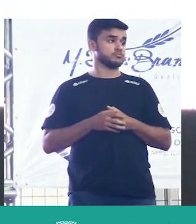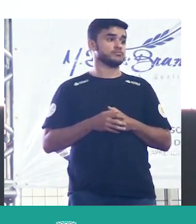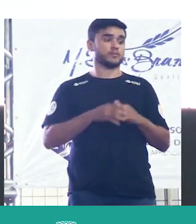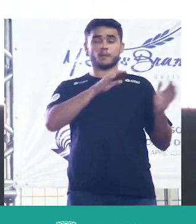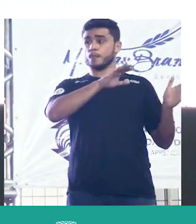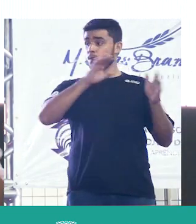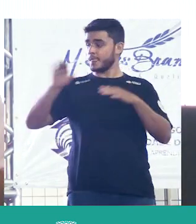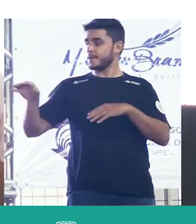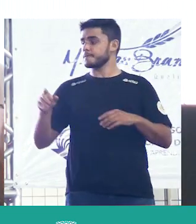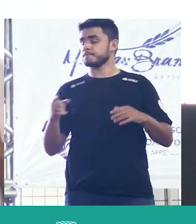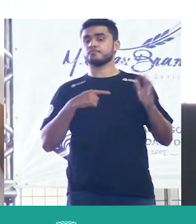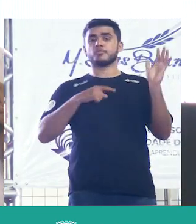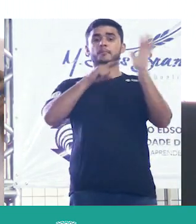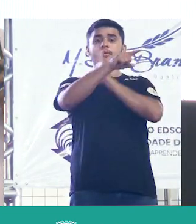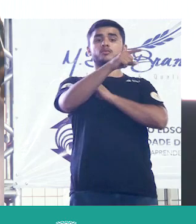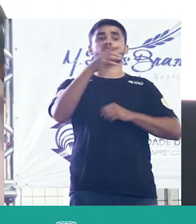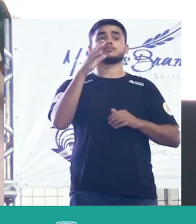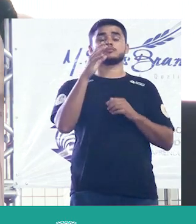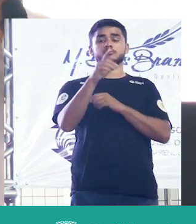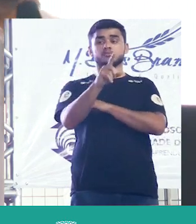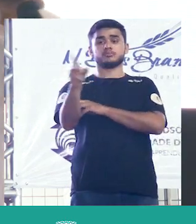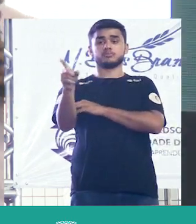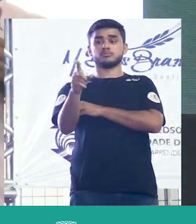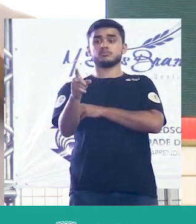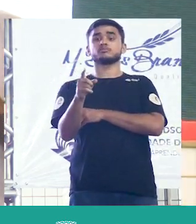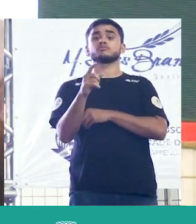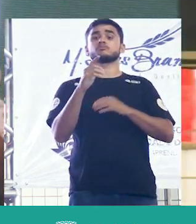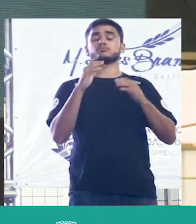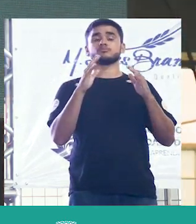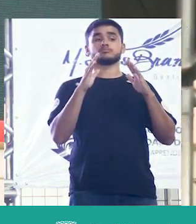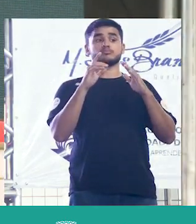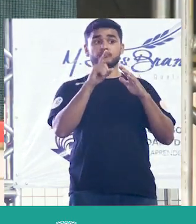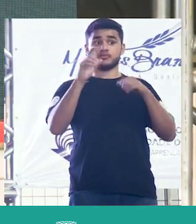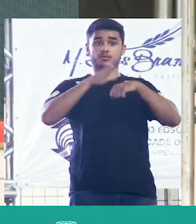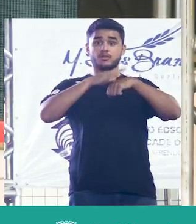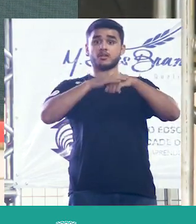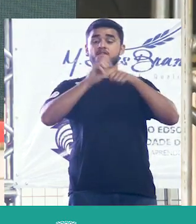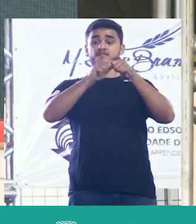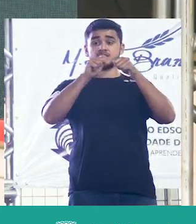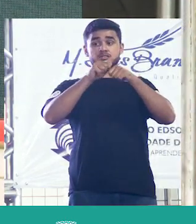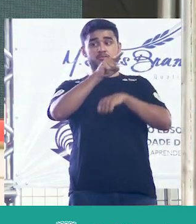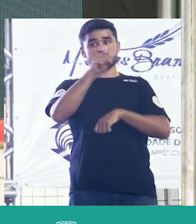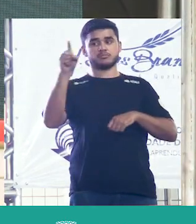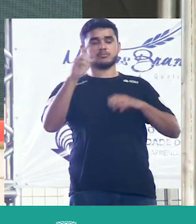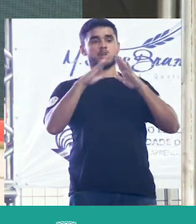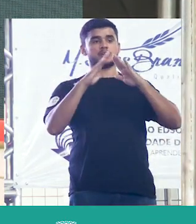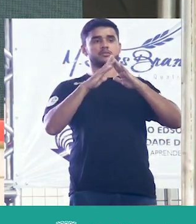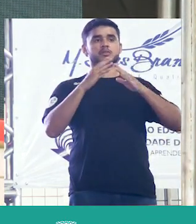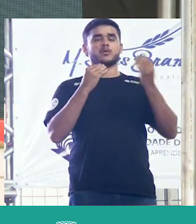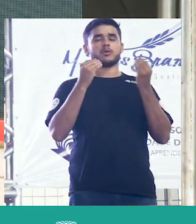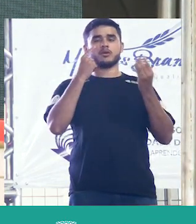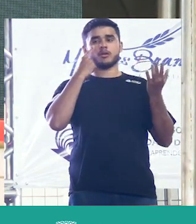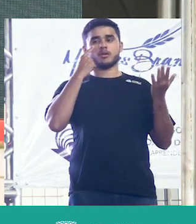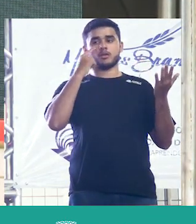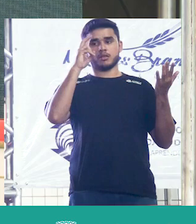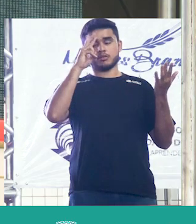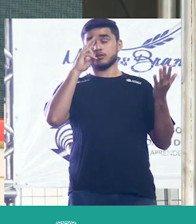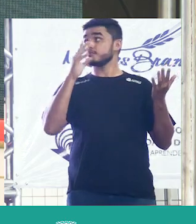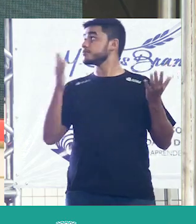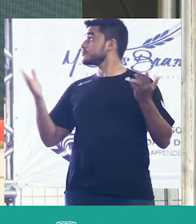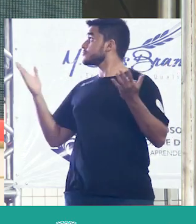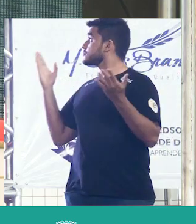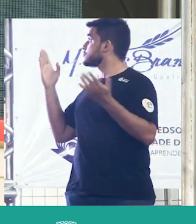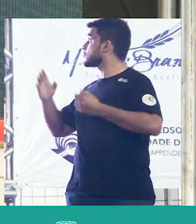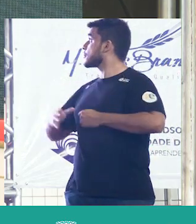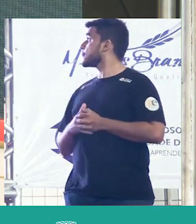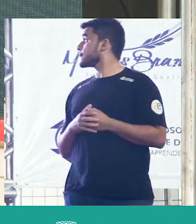Essa questão é questão de casa, viu, pessoal? Vai lá para o exercício de casa. Primeira questão do exercício de